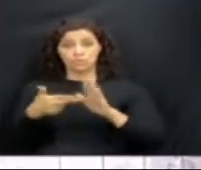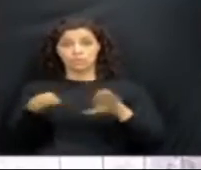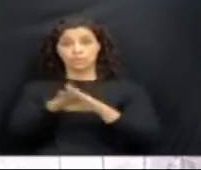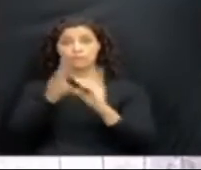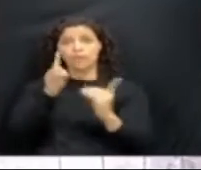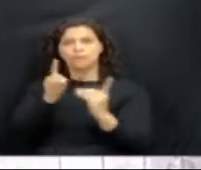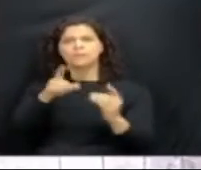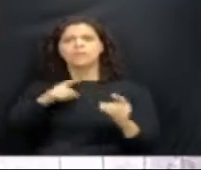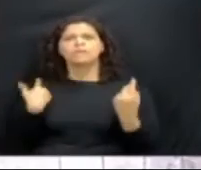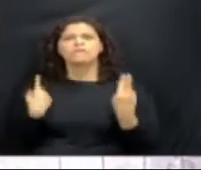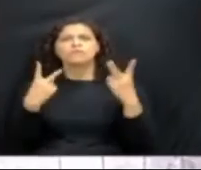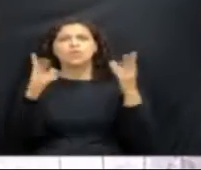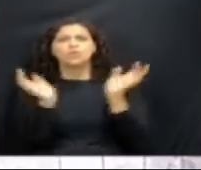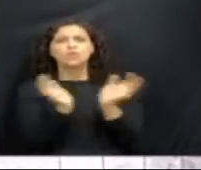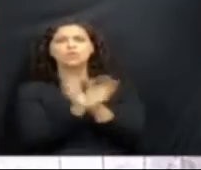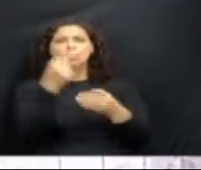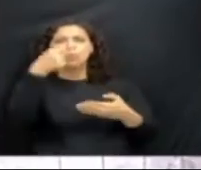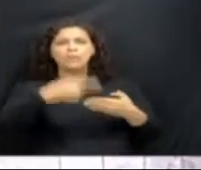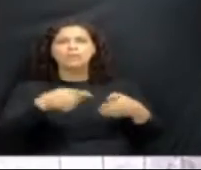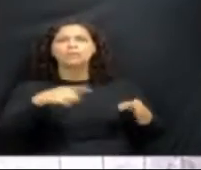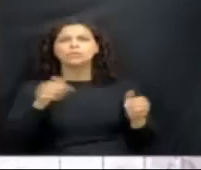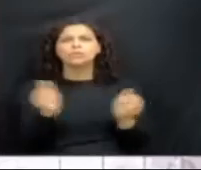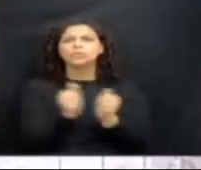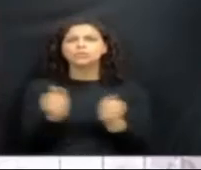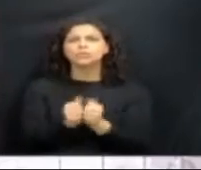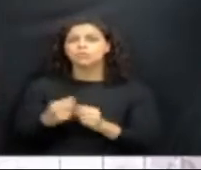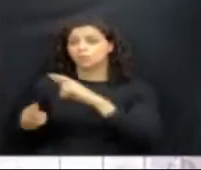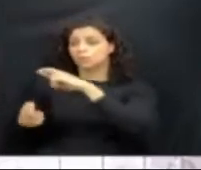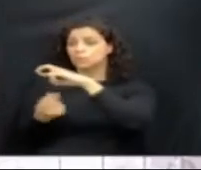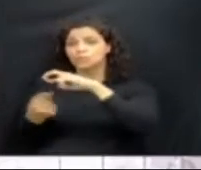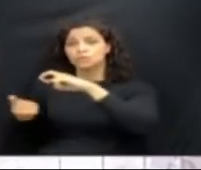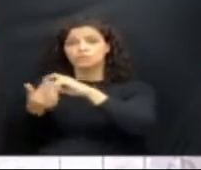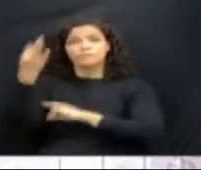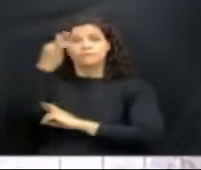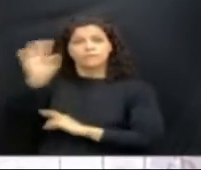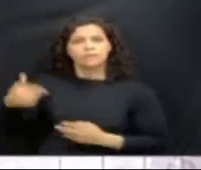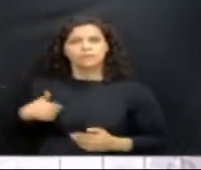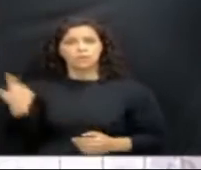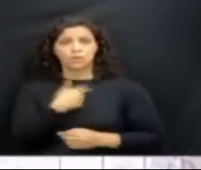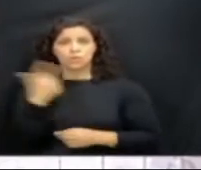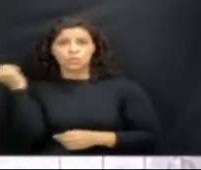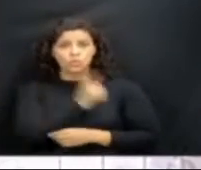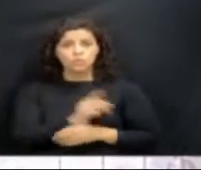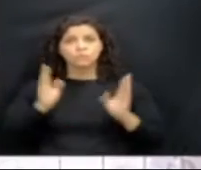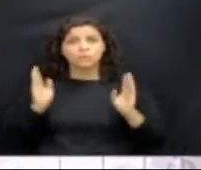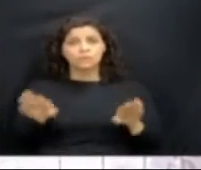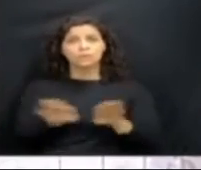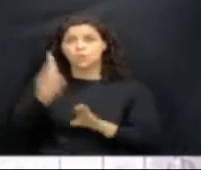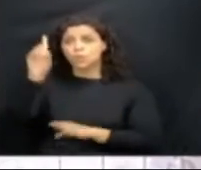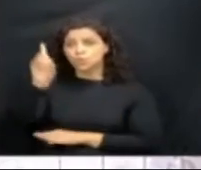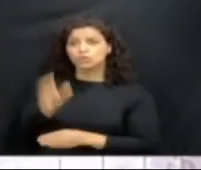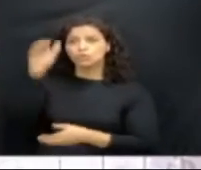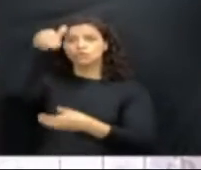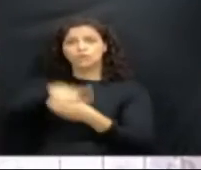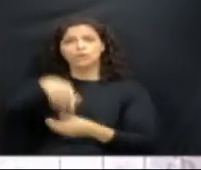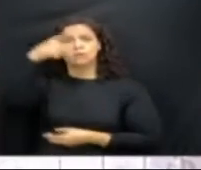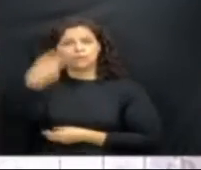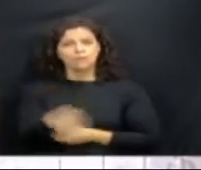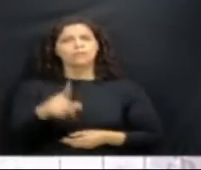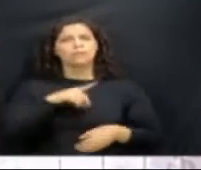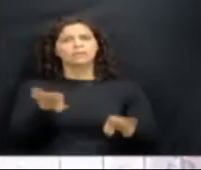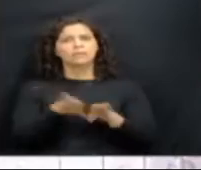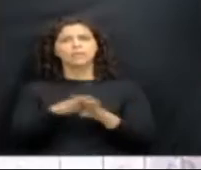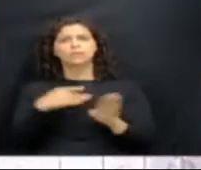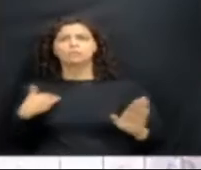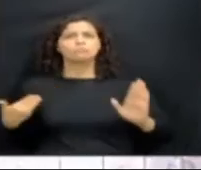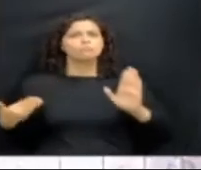atender a vitória da Frente Parlamentar junto ao Tribunal de Contas da União. Nós ganhamos o direito de votar aqui e de